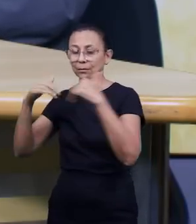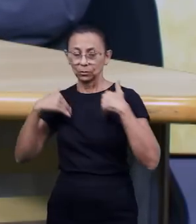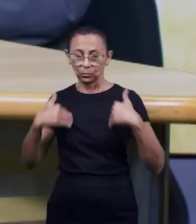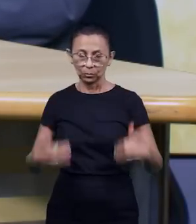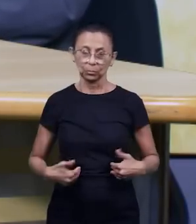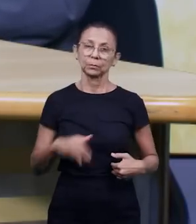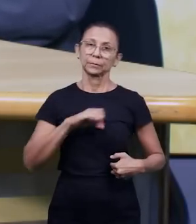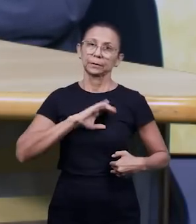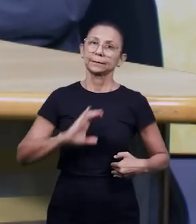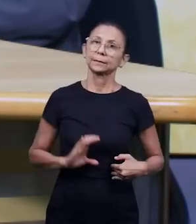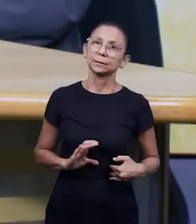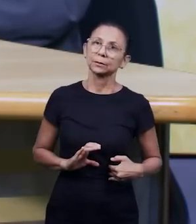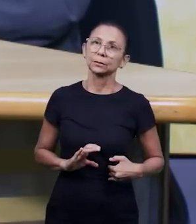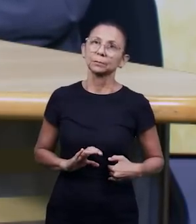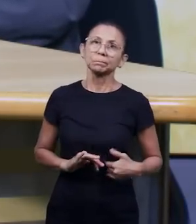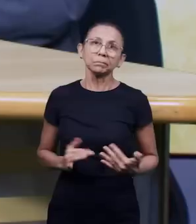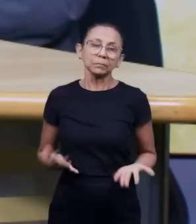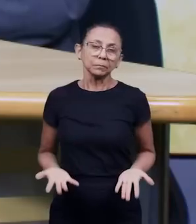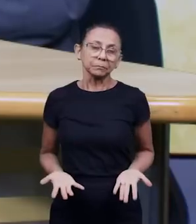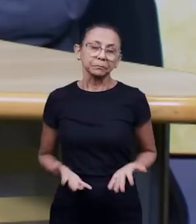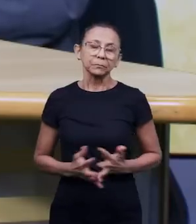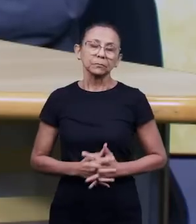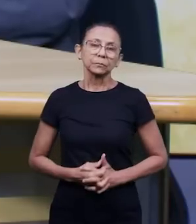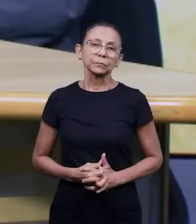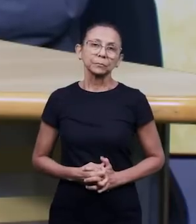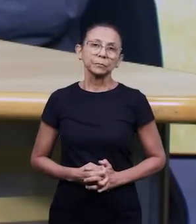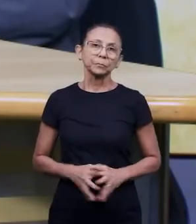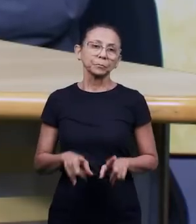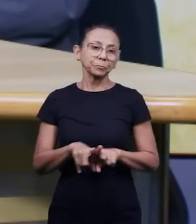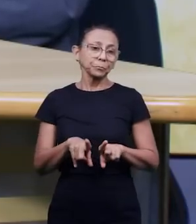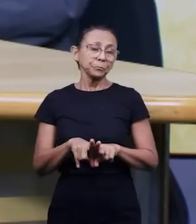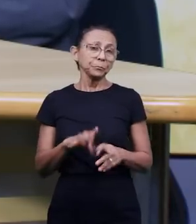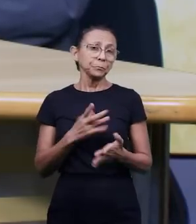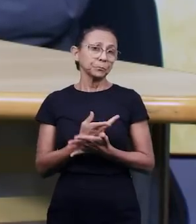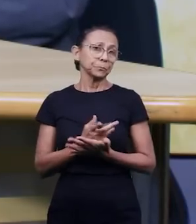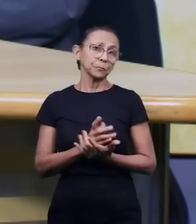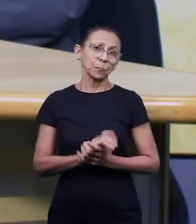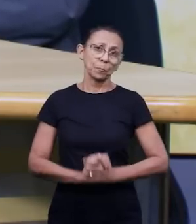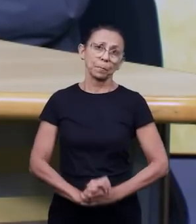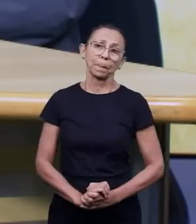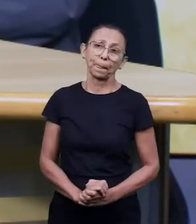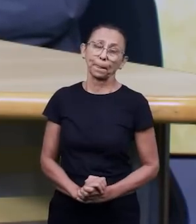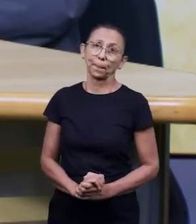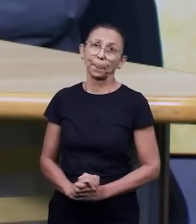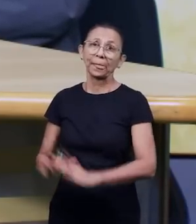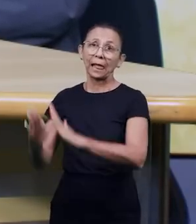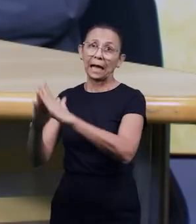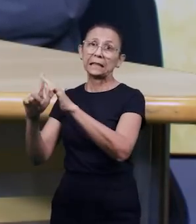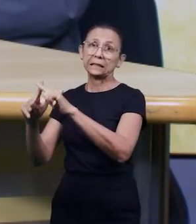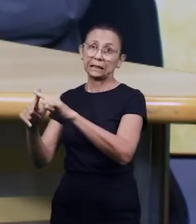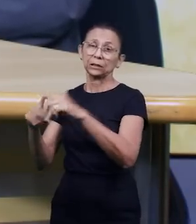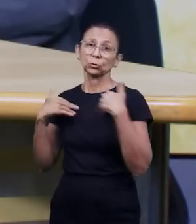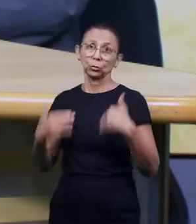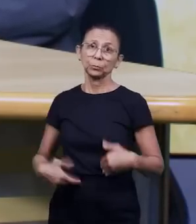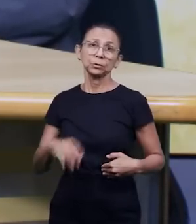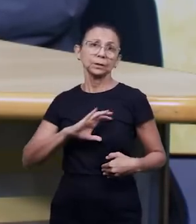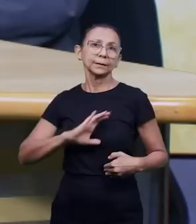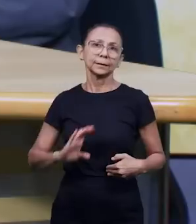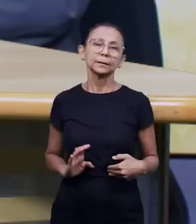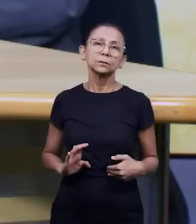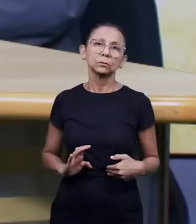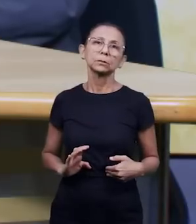decisões. Rapaz, esse tipo de autossuficiência dentro da igreja é terrível. E quando o crente entra por esse